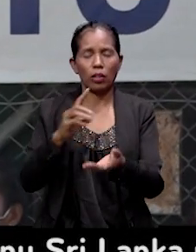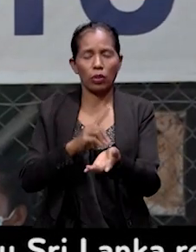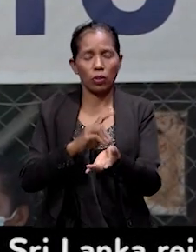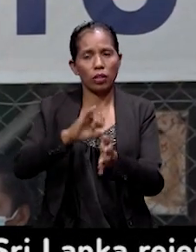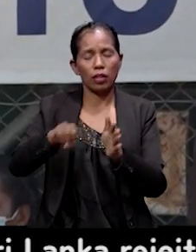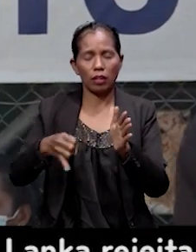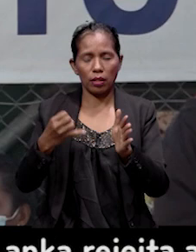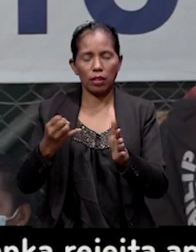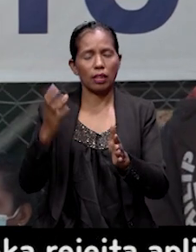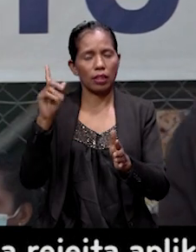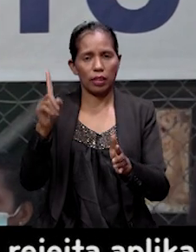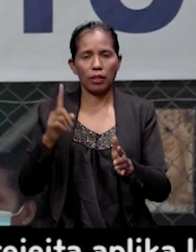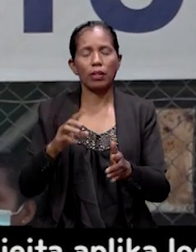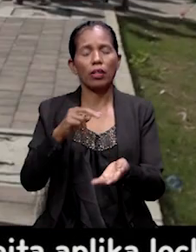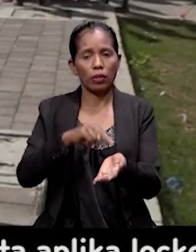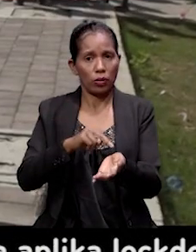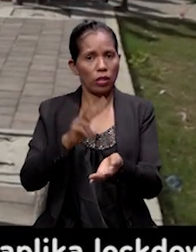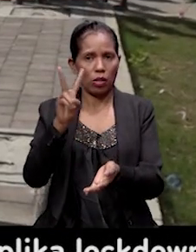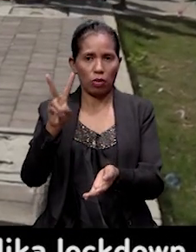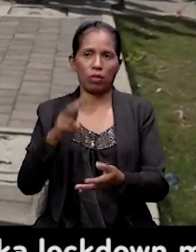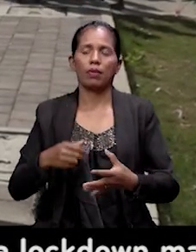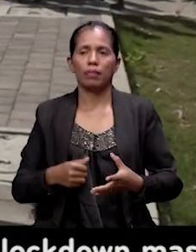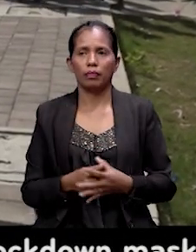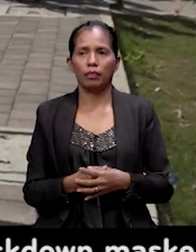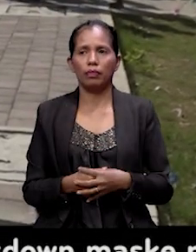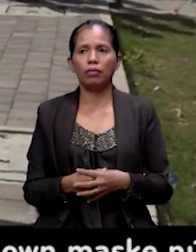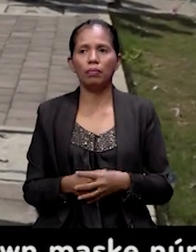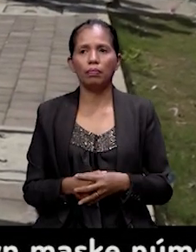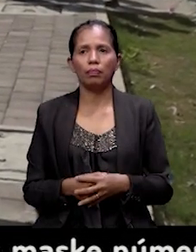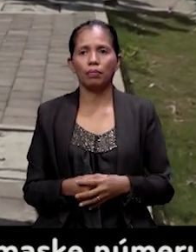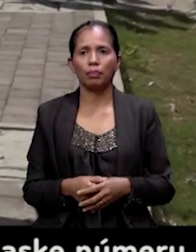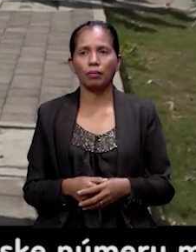ho enfermeiro na rua, Efizenia Babo, Lamberto da Silva, Ziemen.